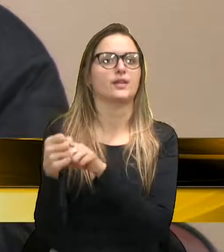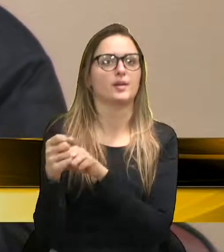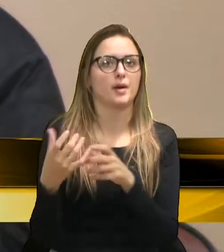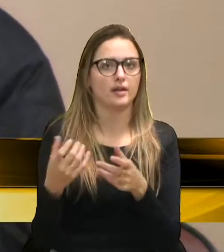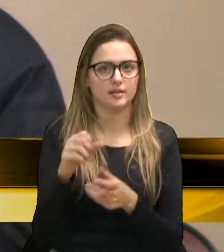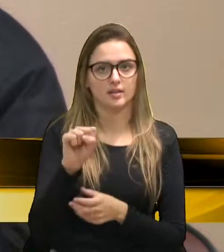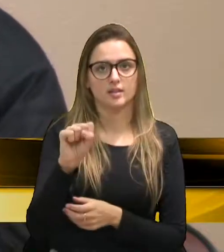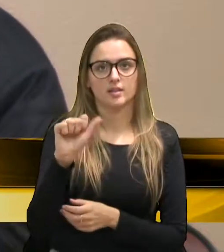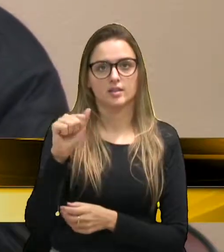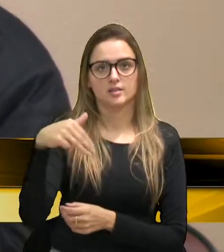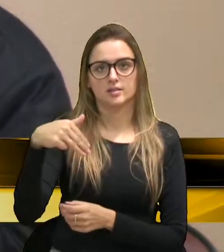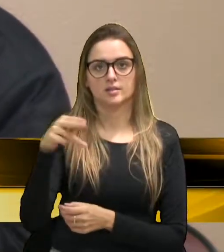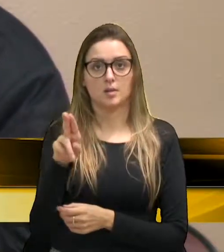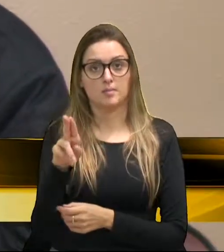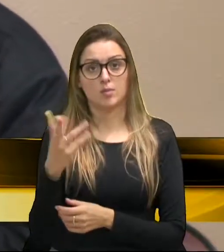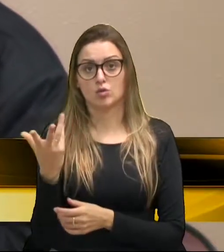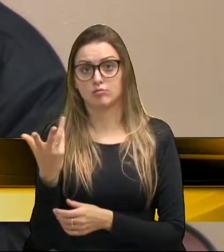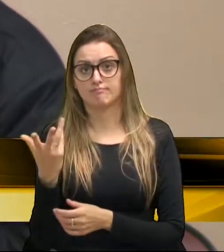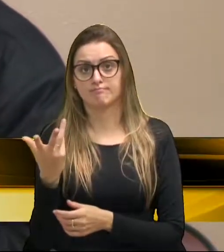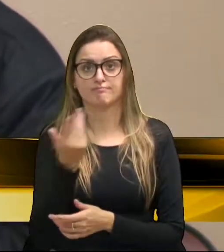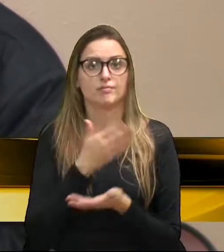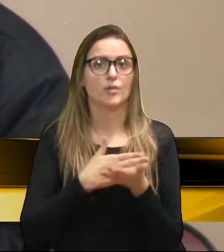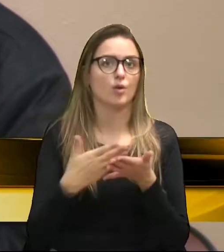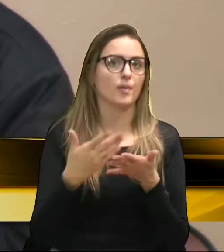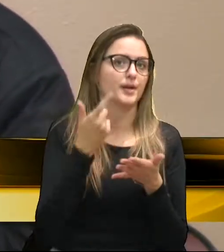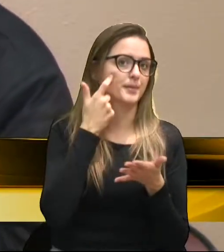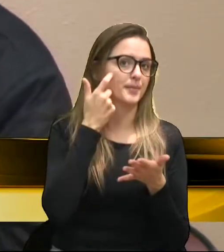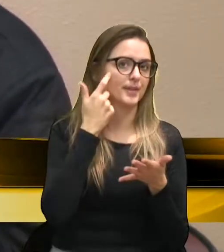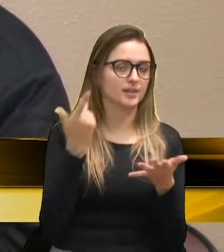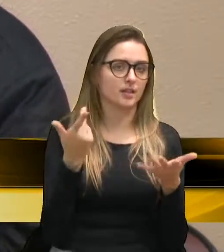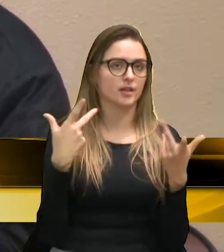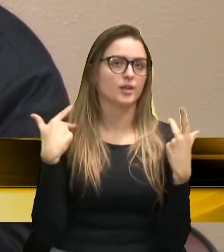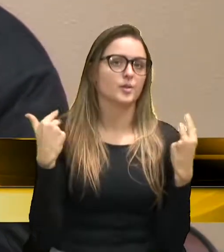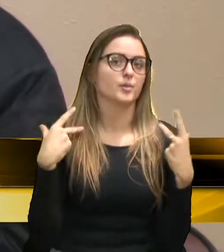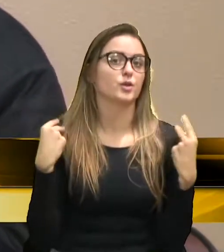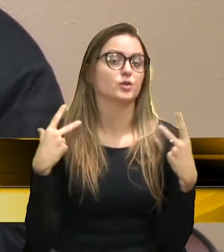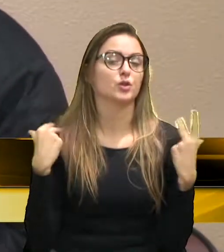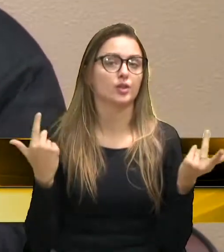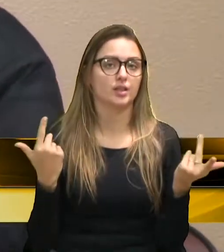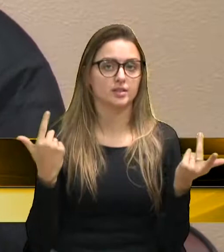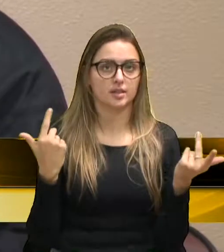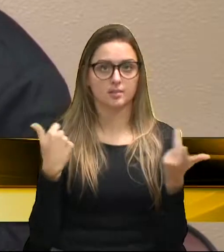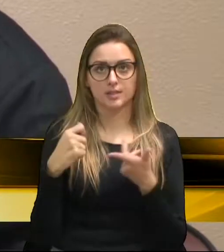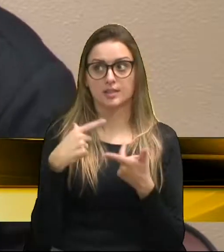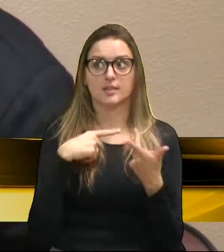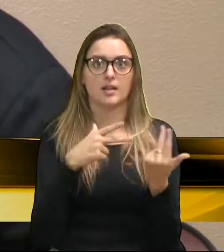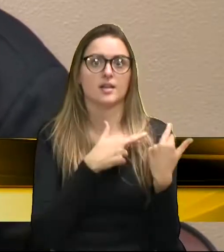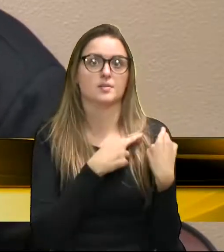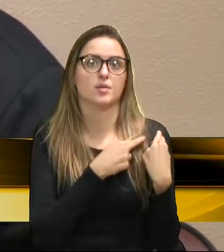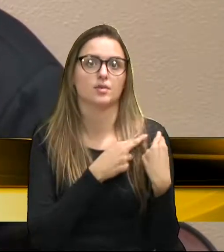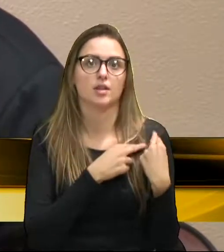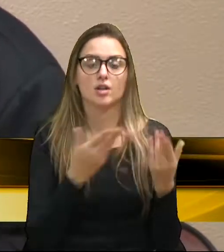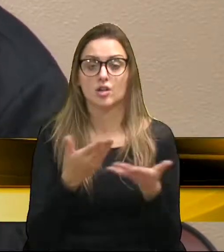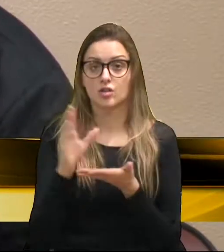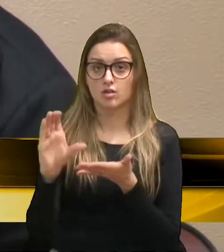SAMU talvez comece a pensar por esse caso. O motorista tem que, então assim, já era pouco a